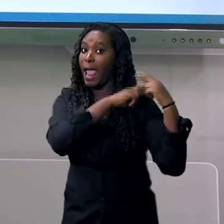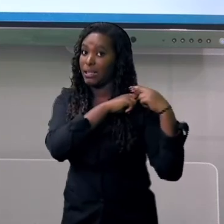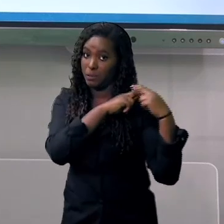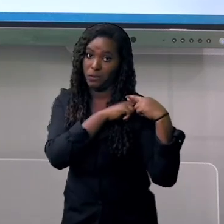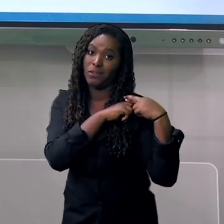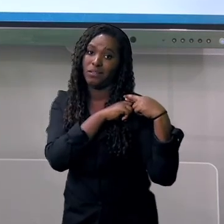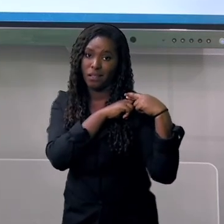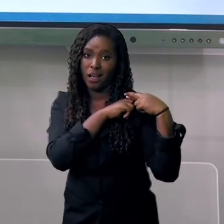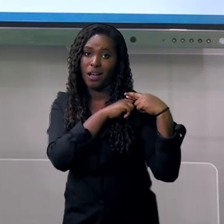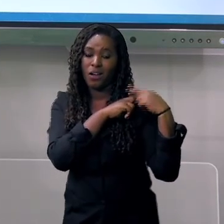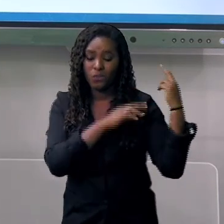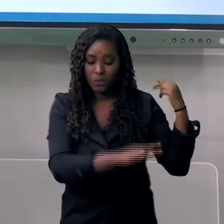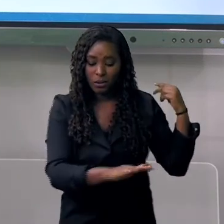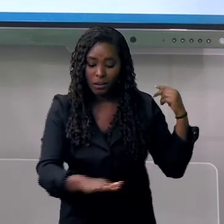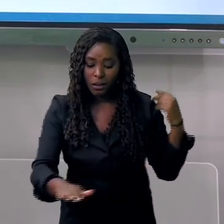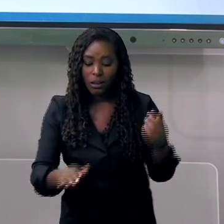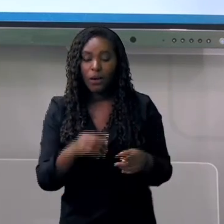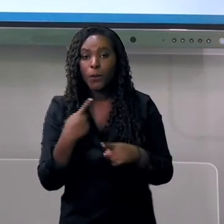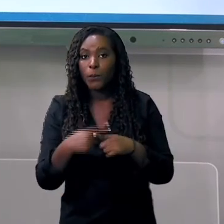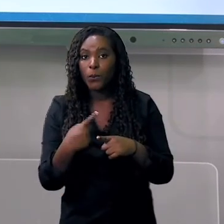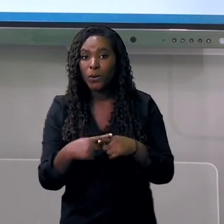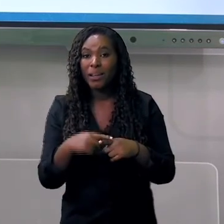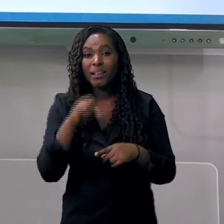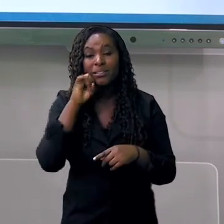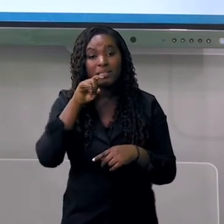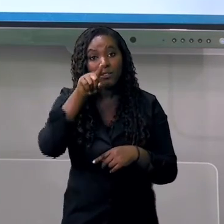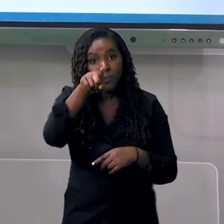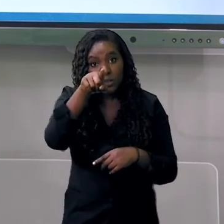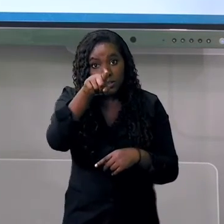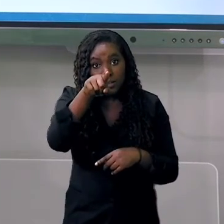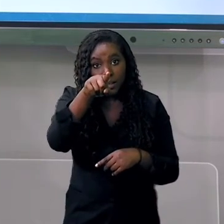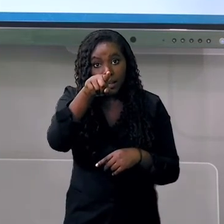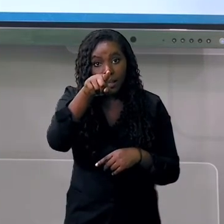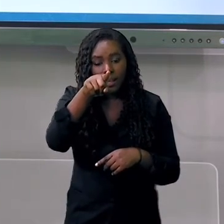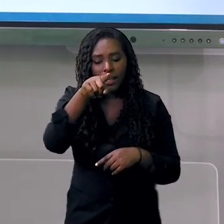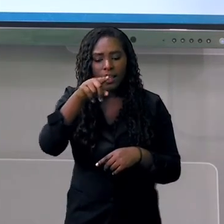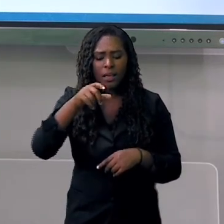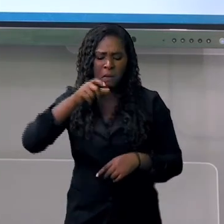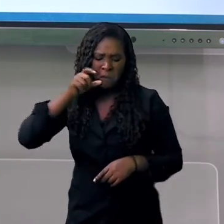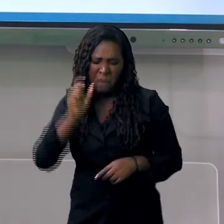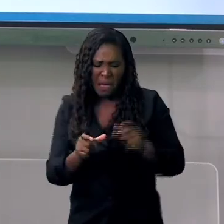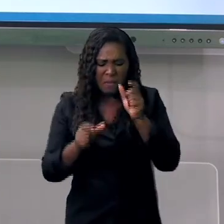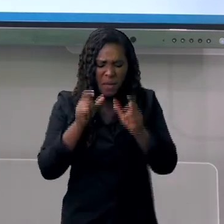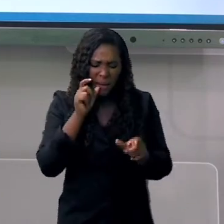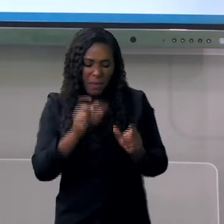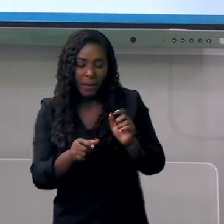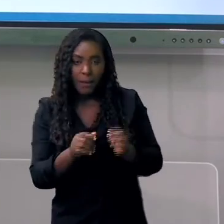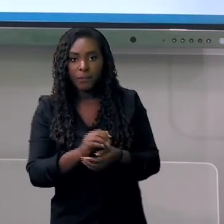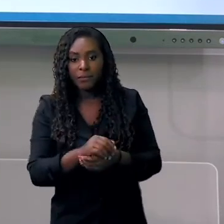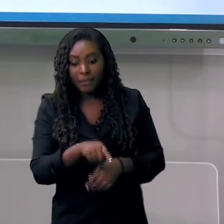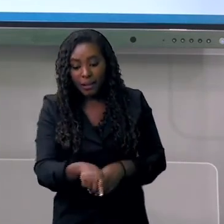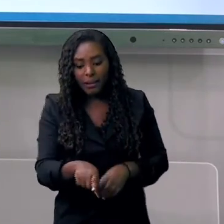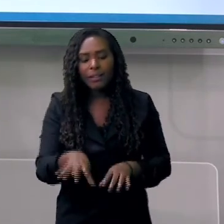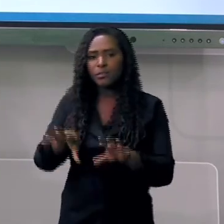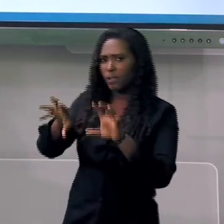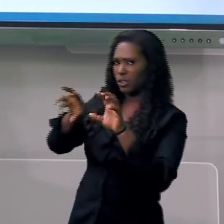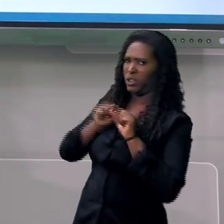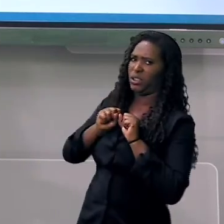vai acreditar naquilo, porque você é uma pessoa importante para ele. E vai carregar isso para